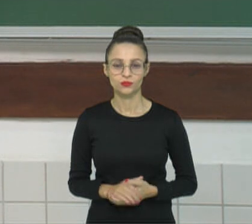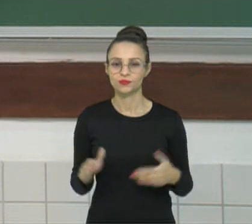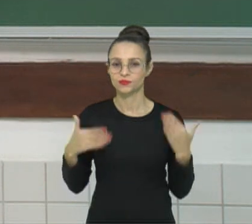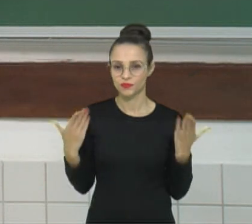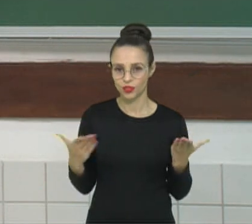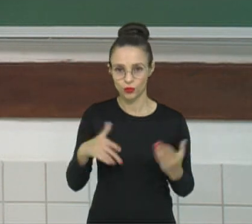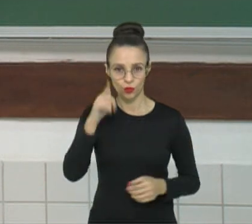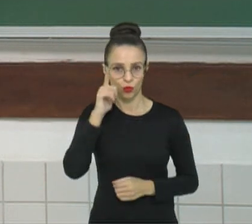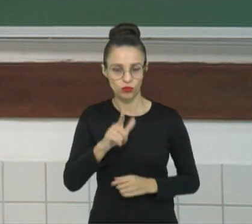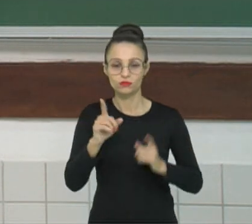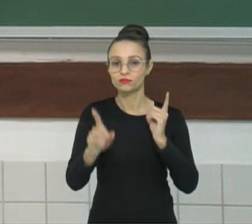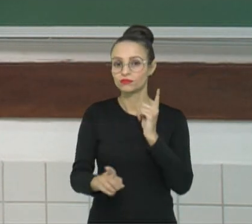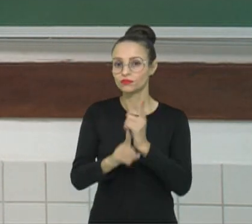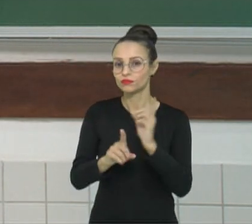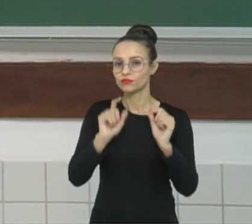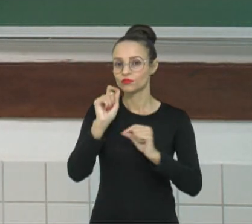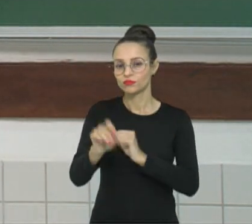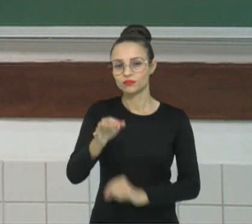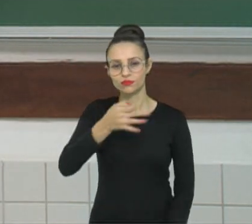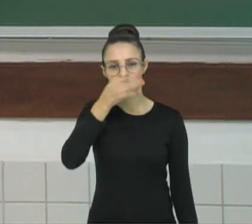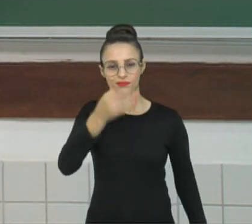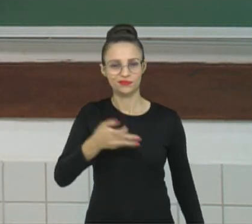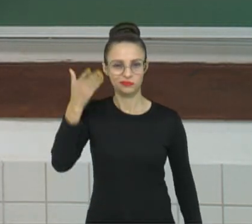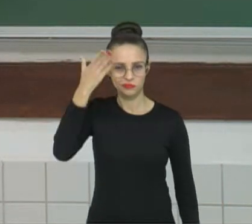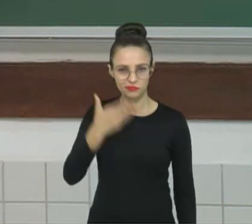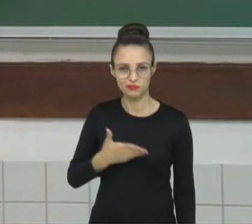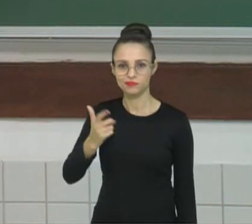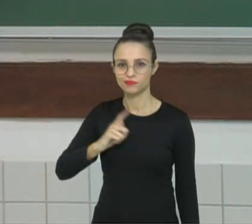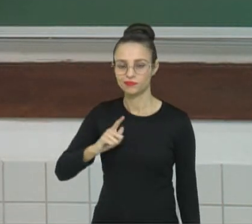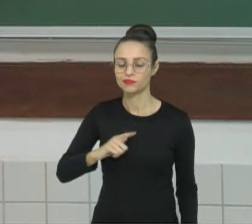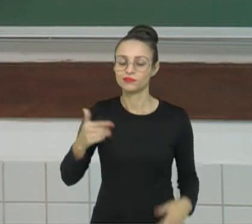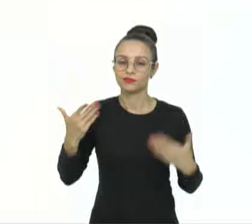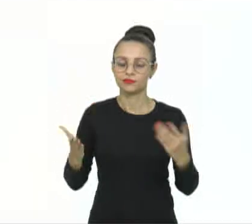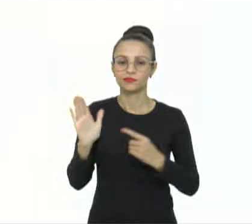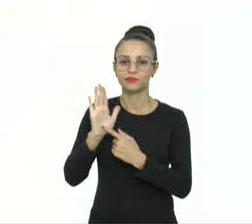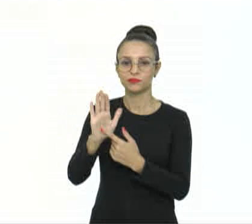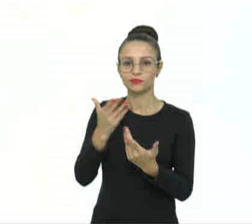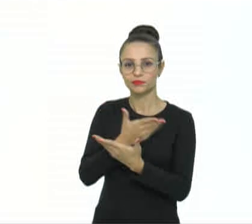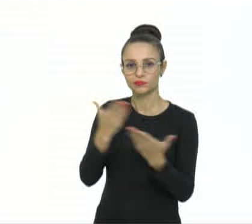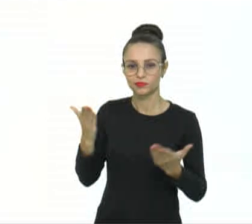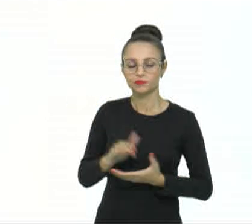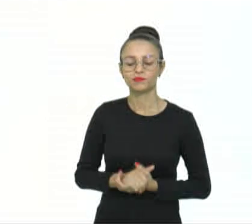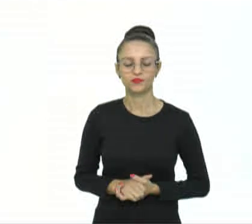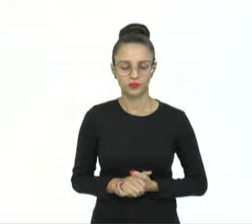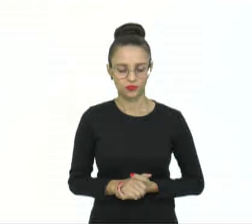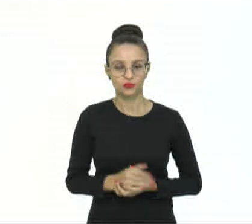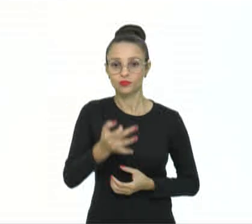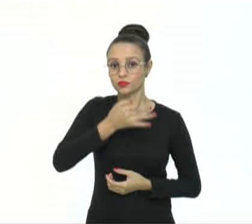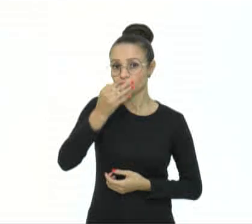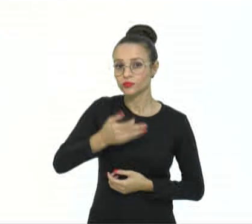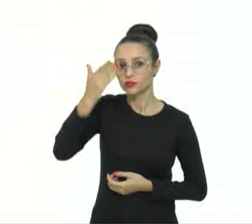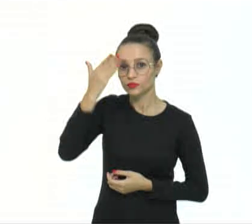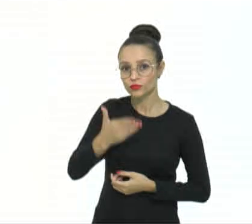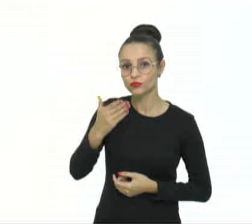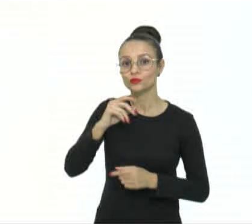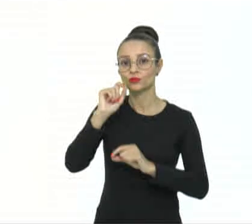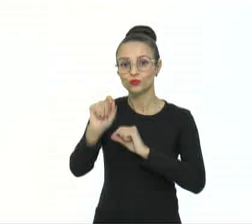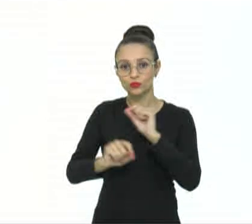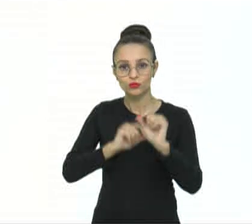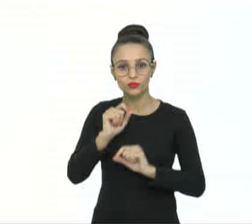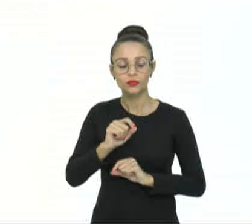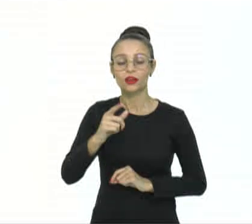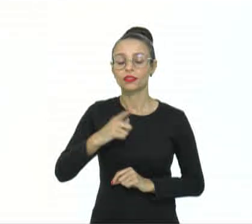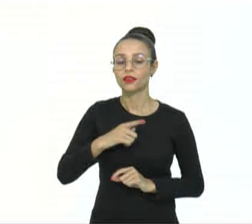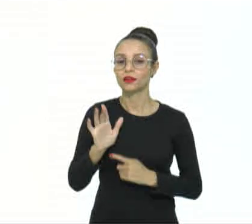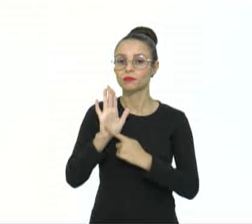Então, conseguiram encontrar aí o argumento de evidência? Trouxe para vocês, ó. O argumento de evidência, comprovação,